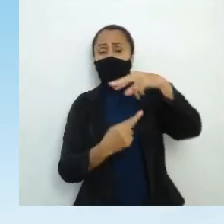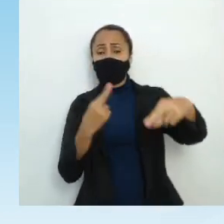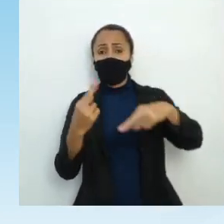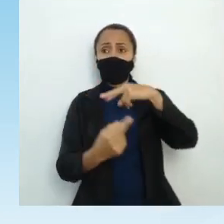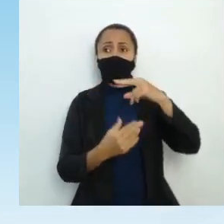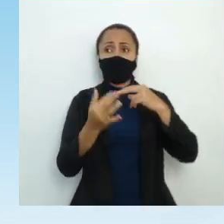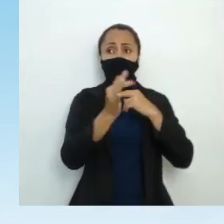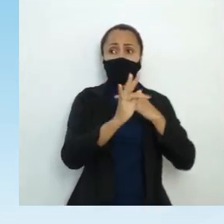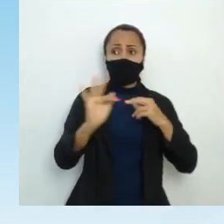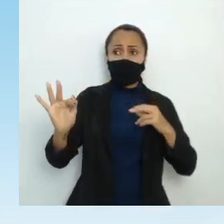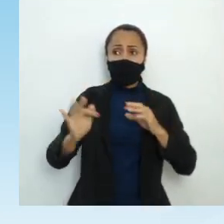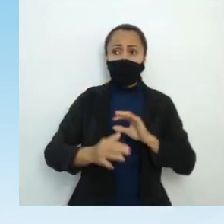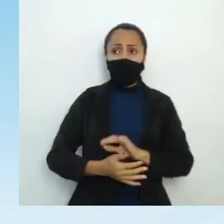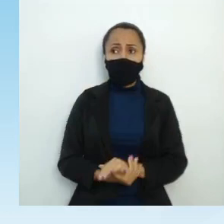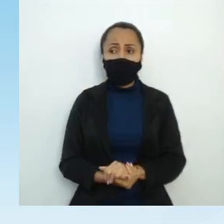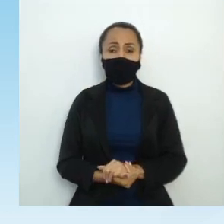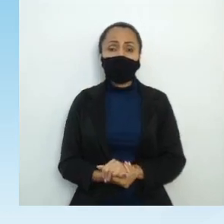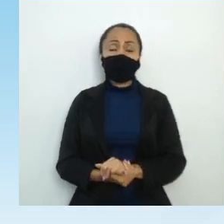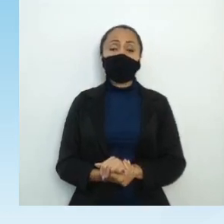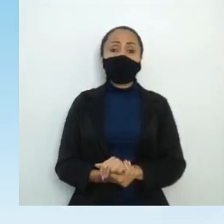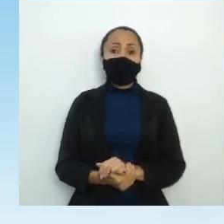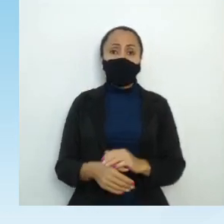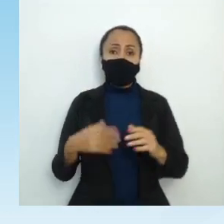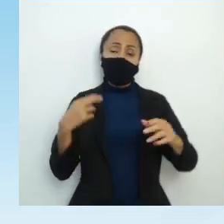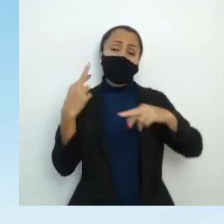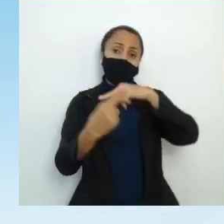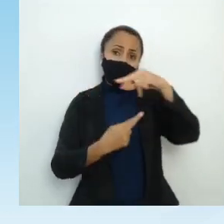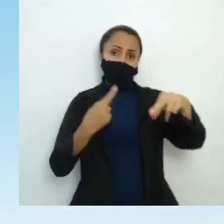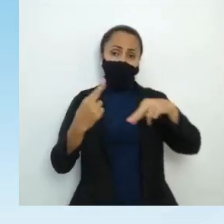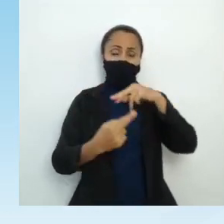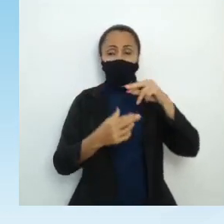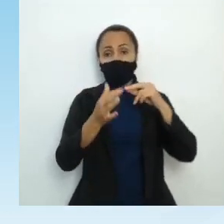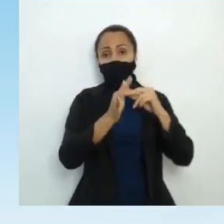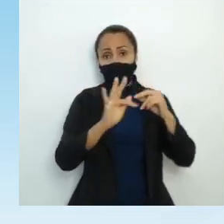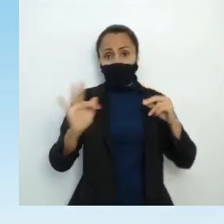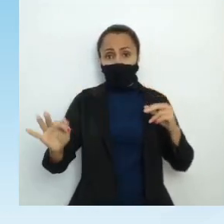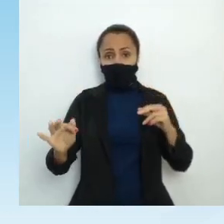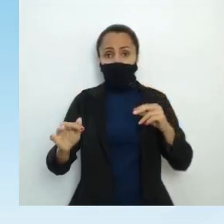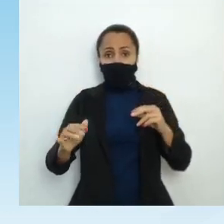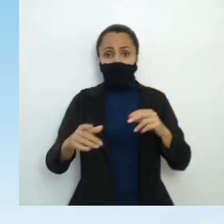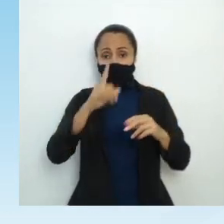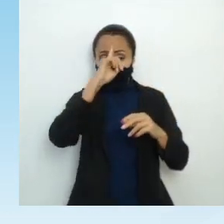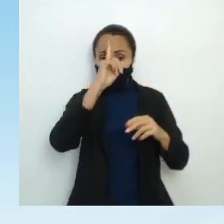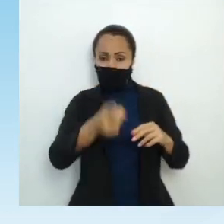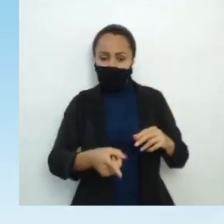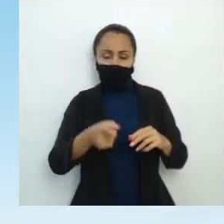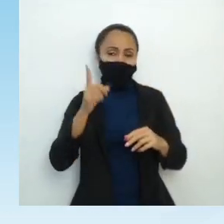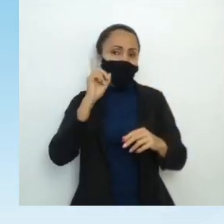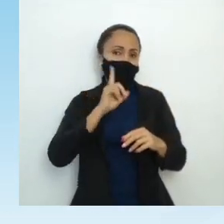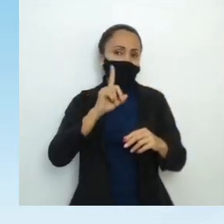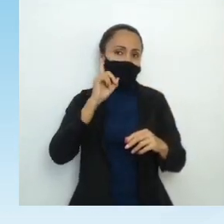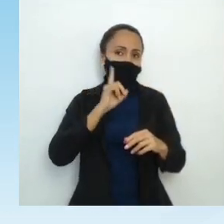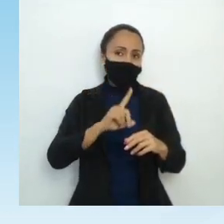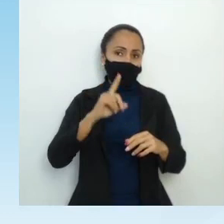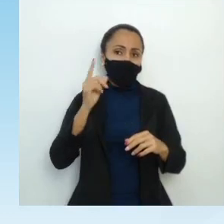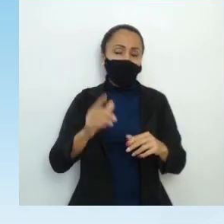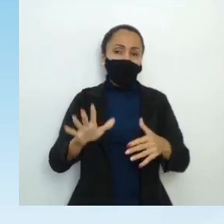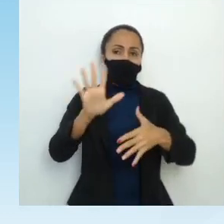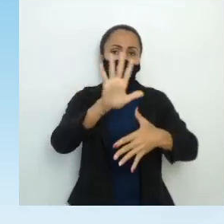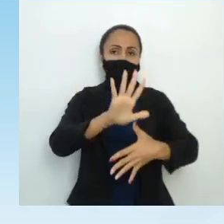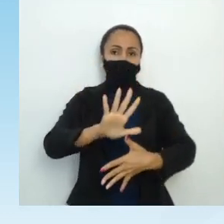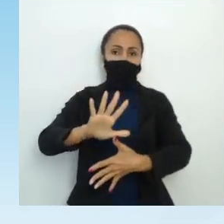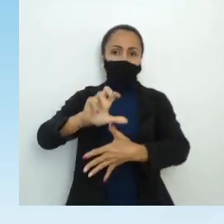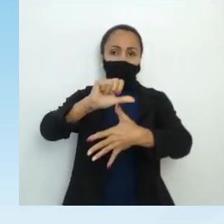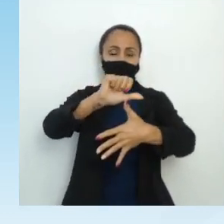Né? Então, essa galera que participou da Revolução Francesa mandado pelos americanos da América do Norte, vem para cá, né, e toma conhecimento